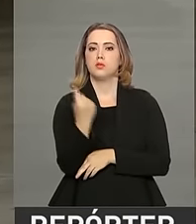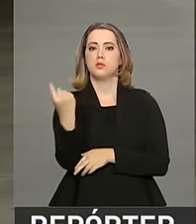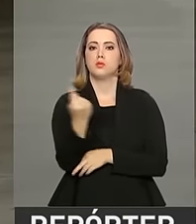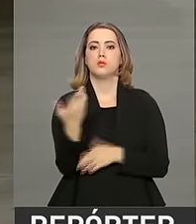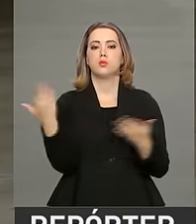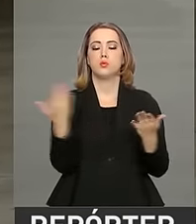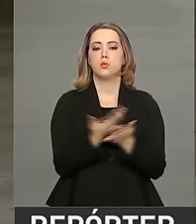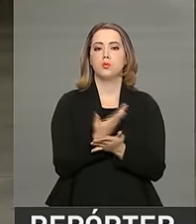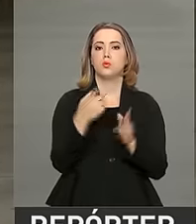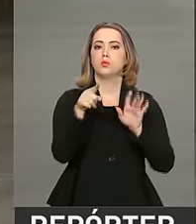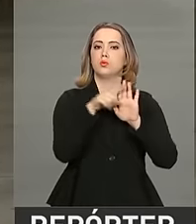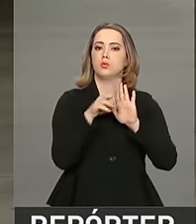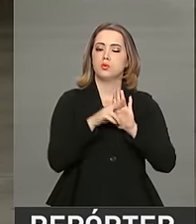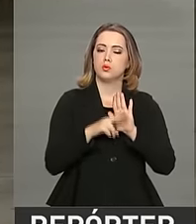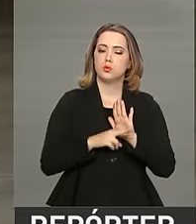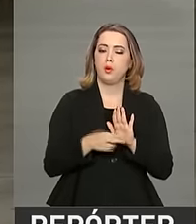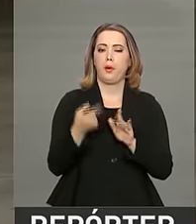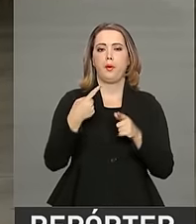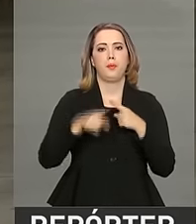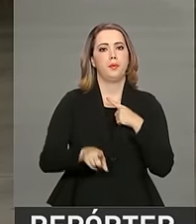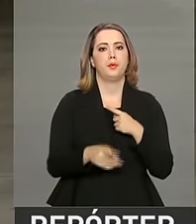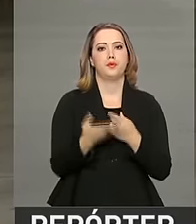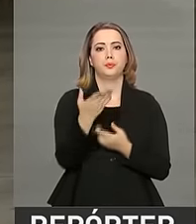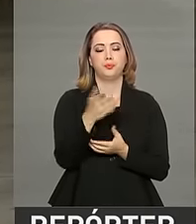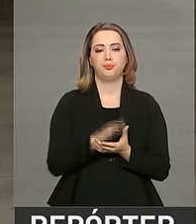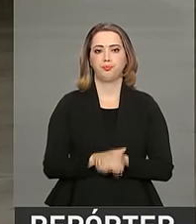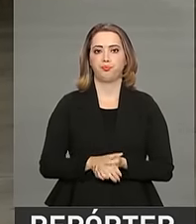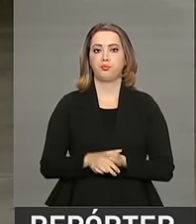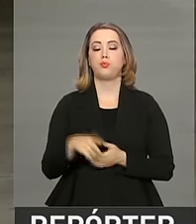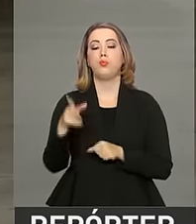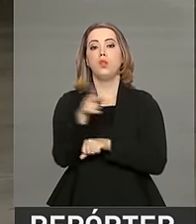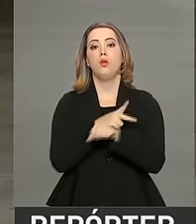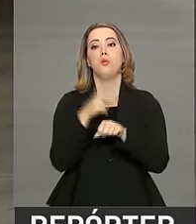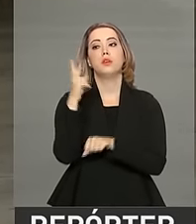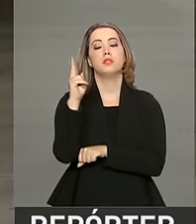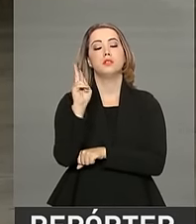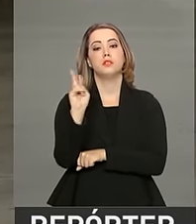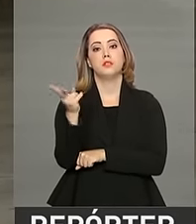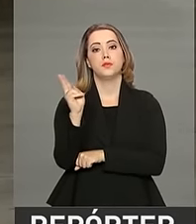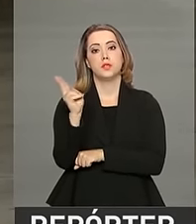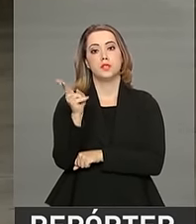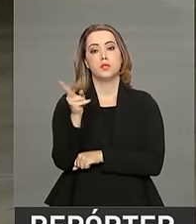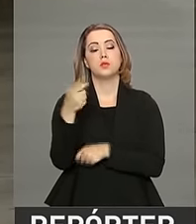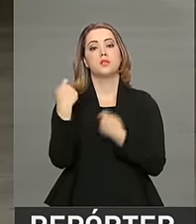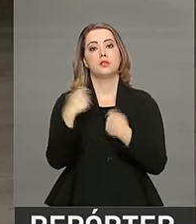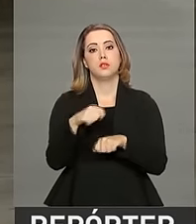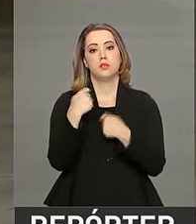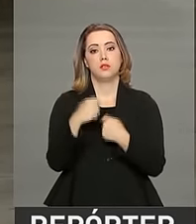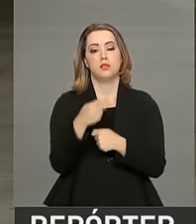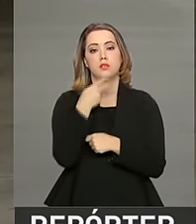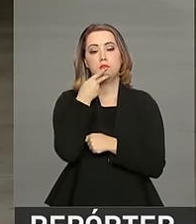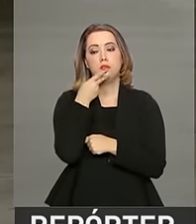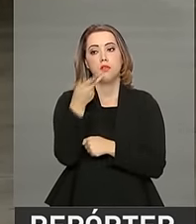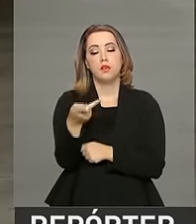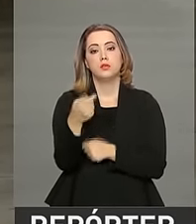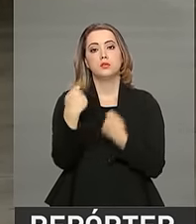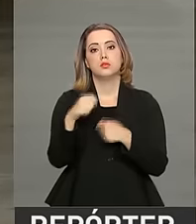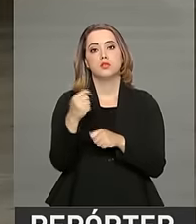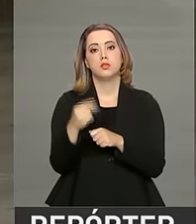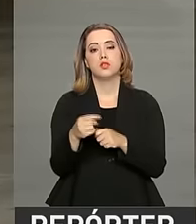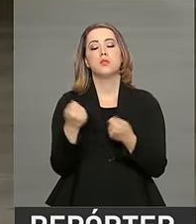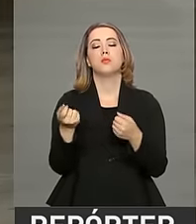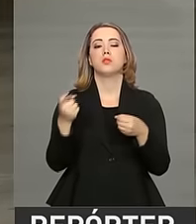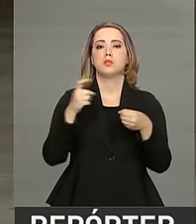não é possível e sobre a Venezuela o presidente Michel Temer disse que o país precisa cumprir os requisitos para se